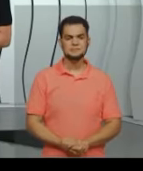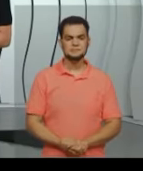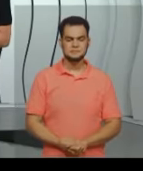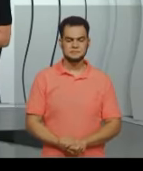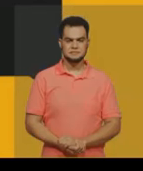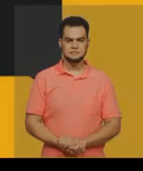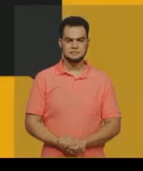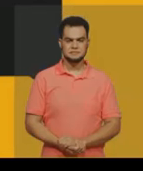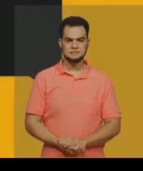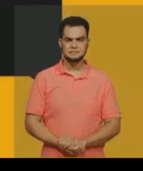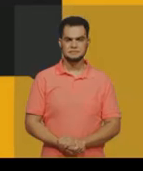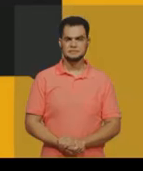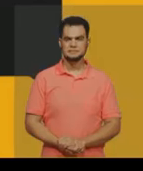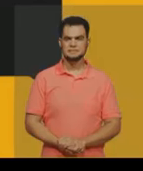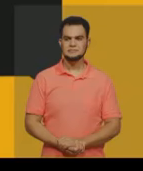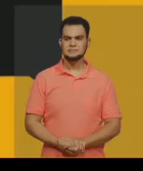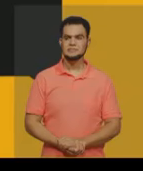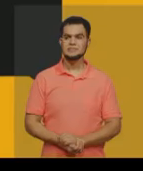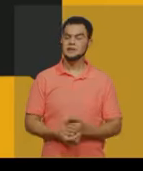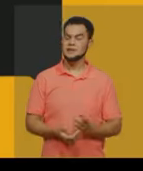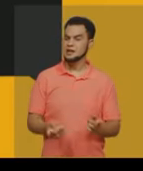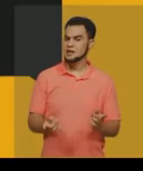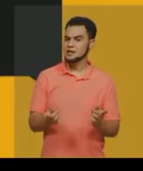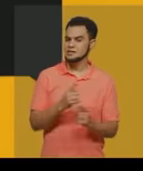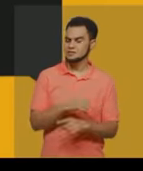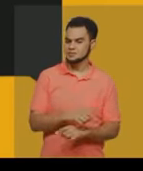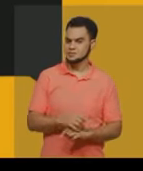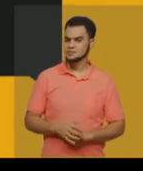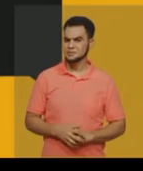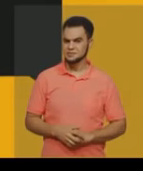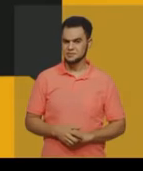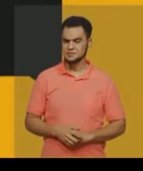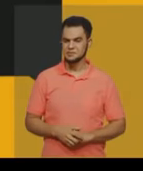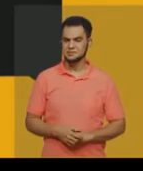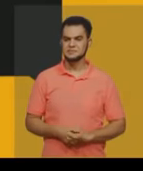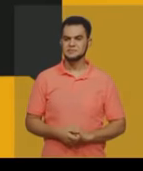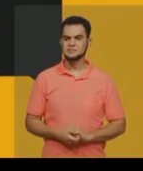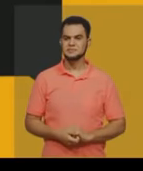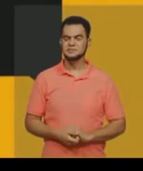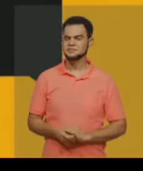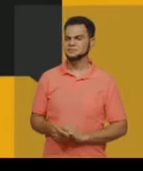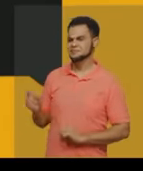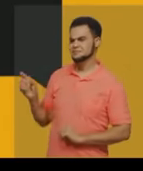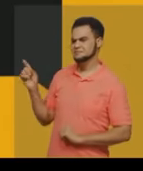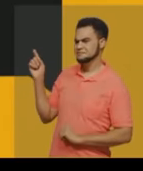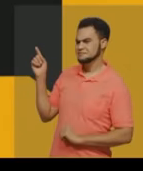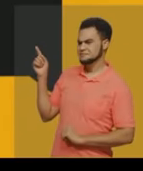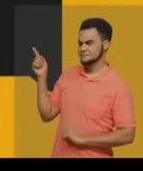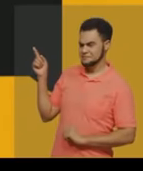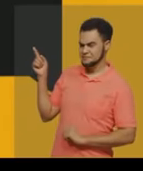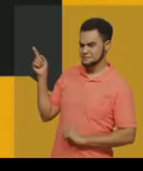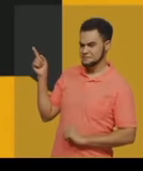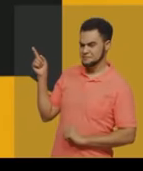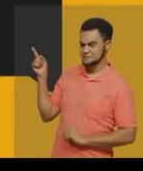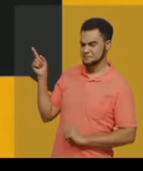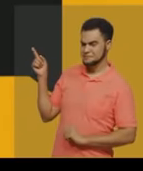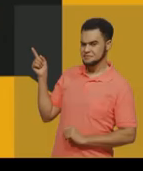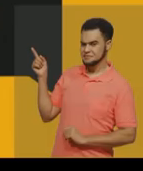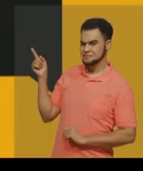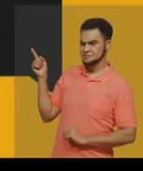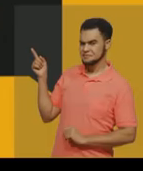Aí o outro fala, I know what you mean. I know what you mean. Mean é querer dizer, significar ou querer